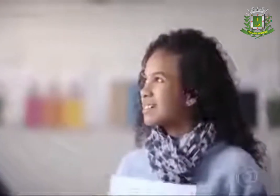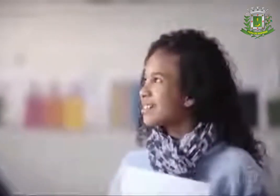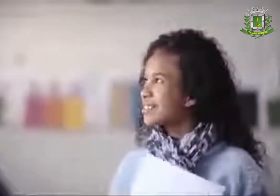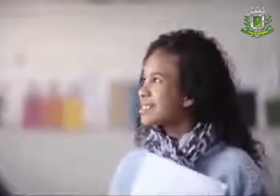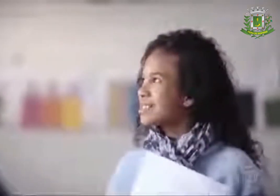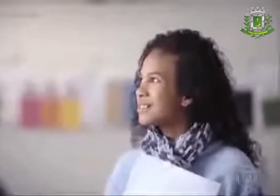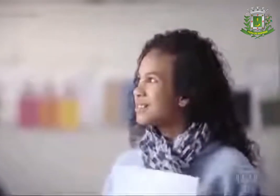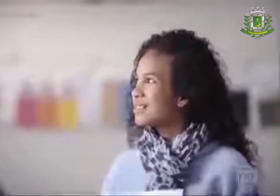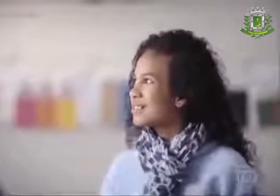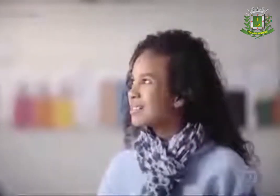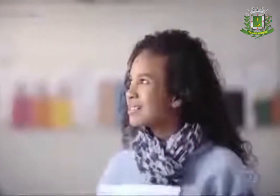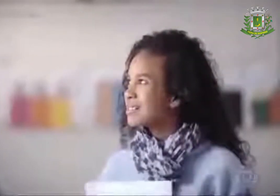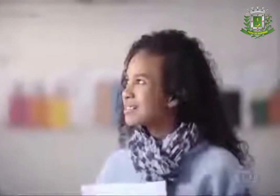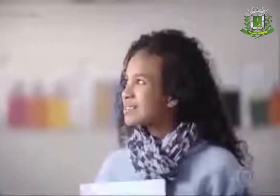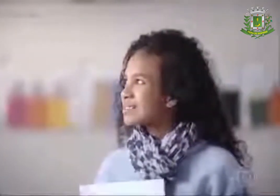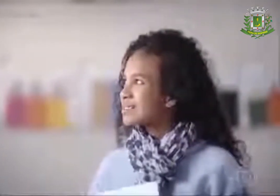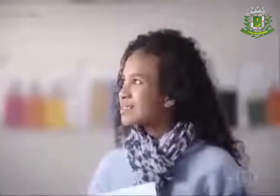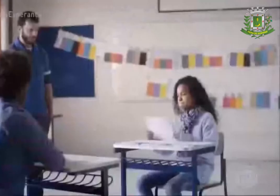Eu não consigo.